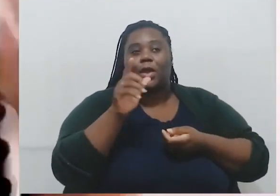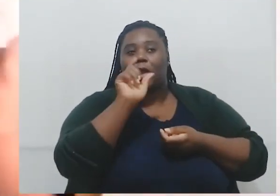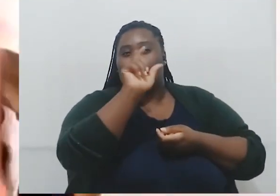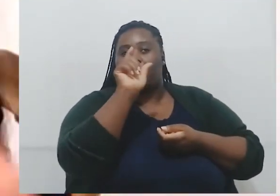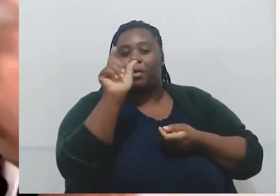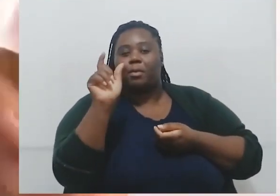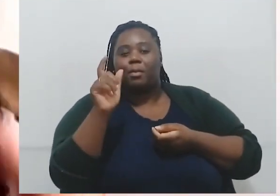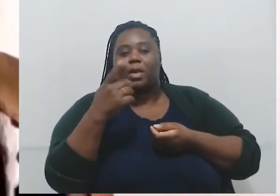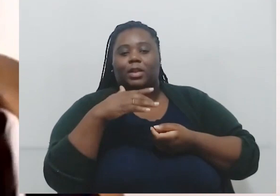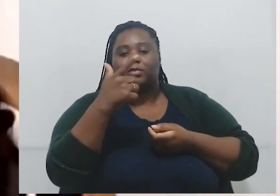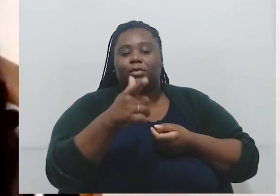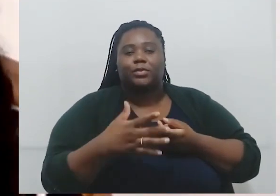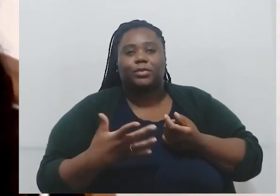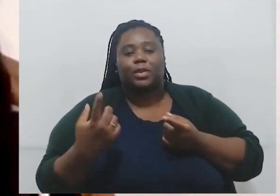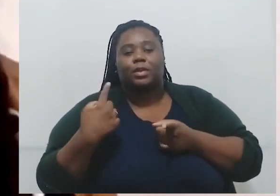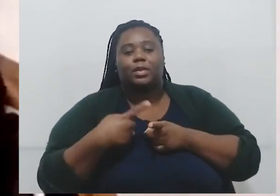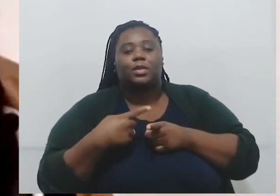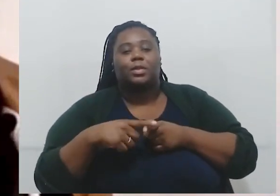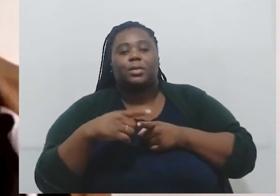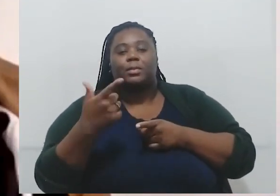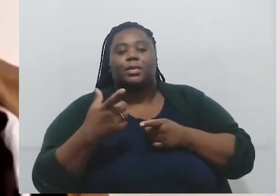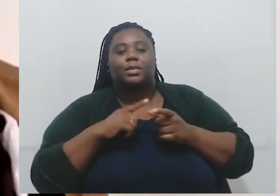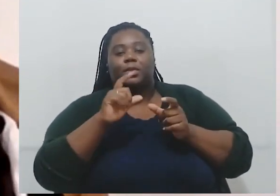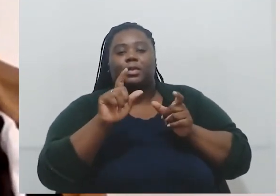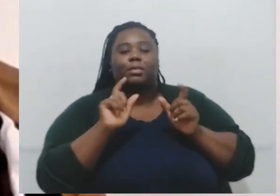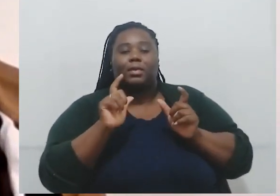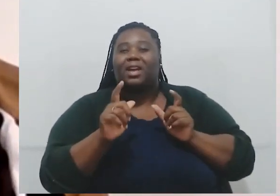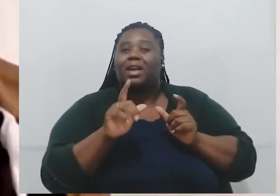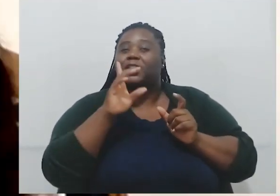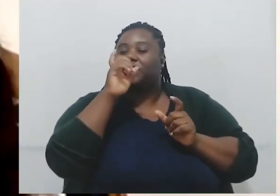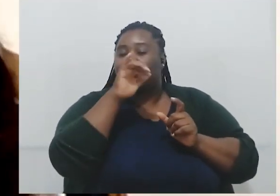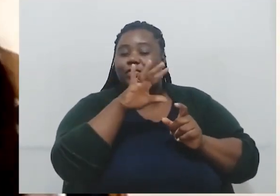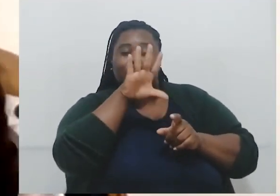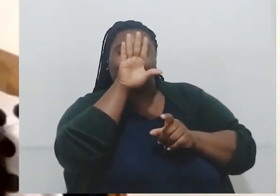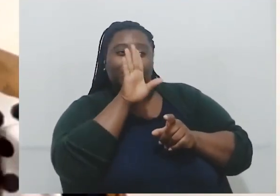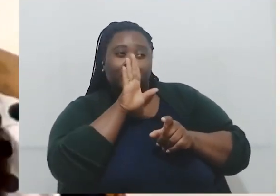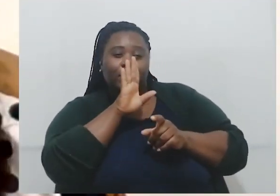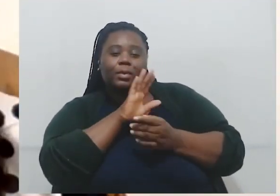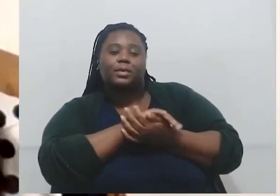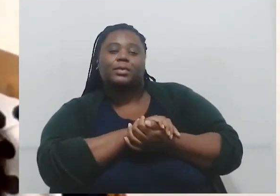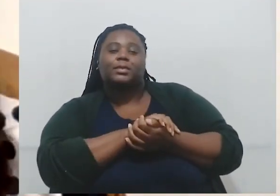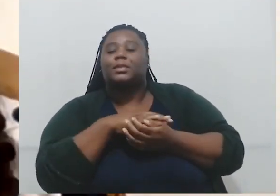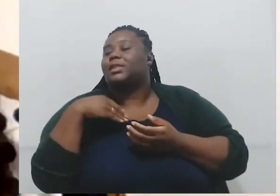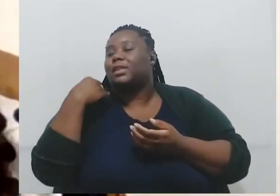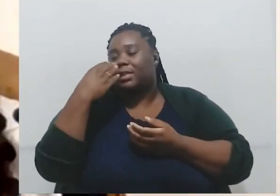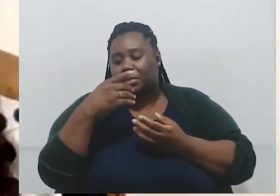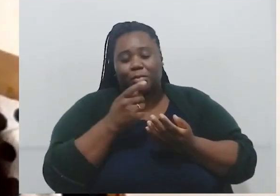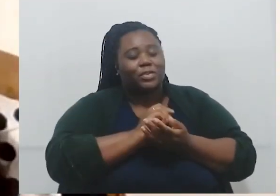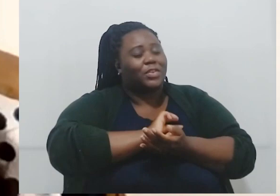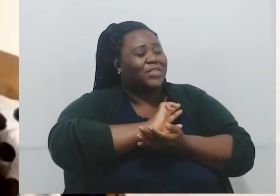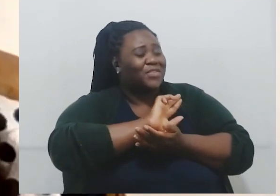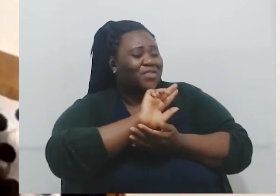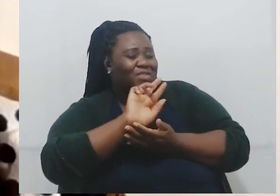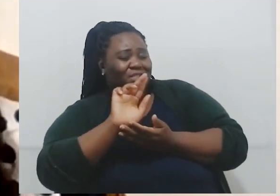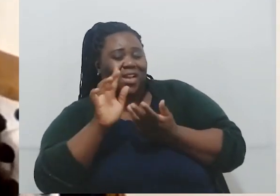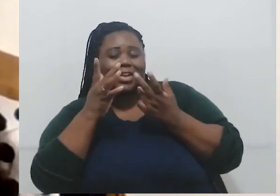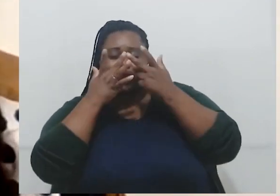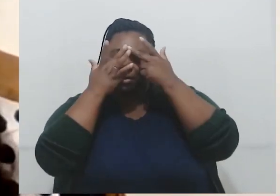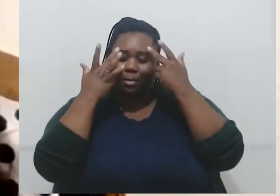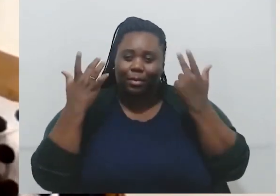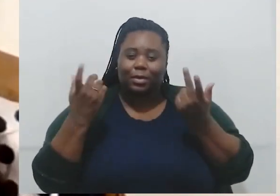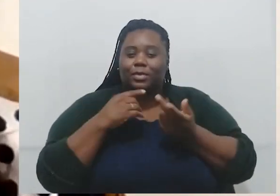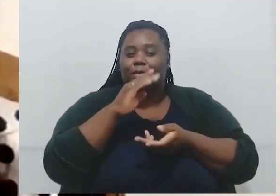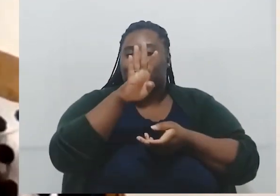não tem palavra. Eu gosto muito do trabalho que eles fazem no silêncio. Na música tem muita gente.